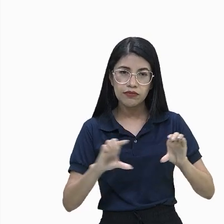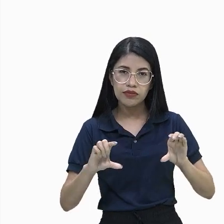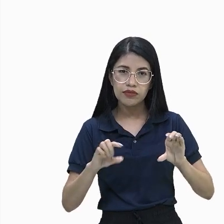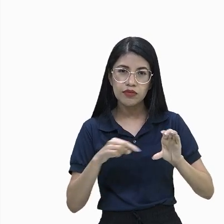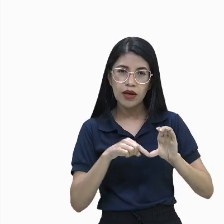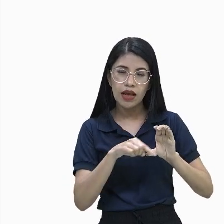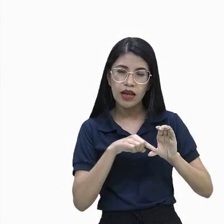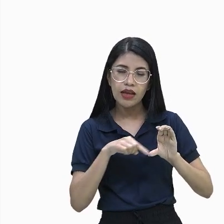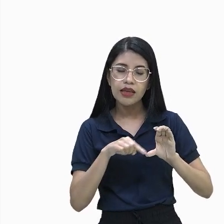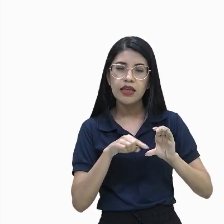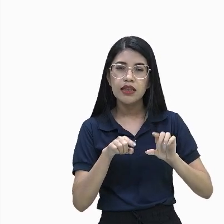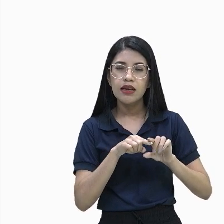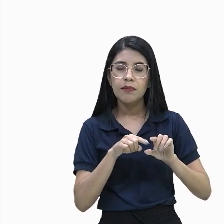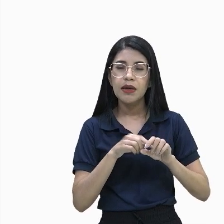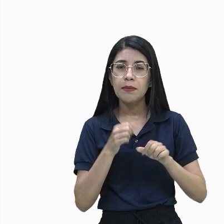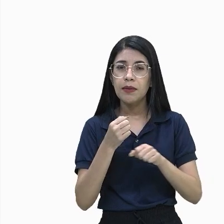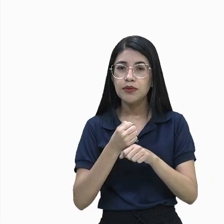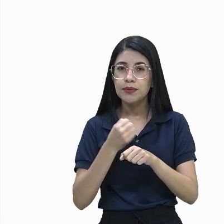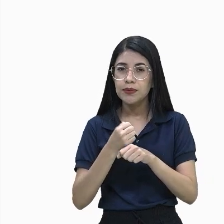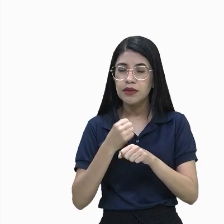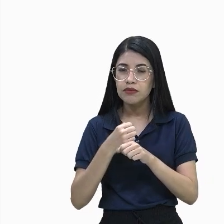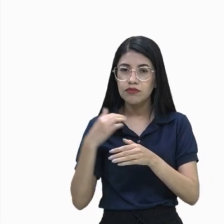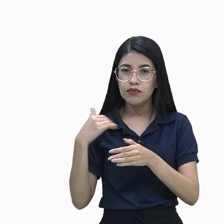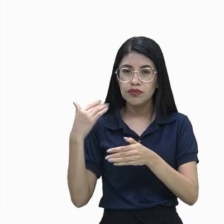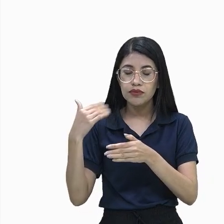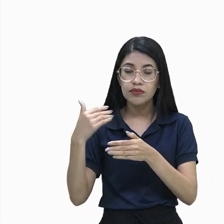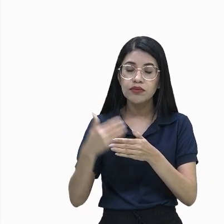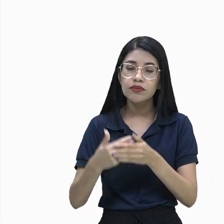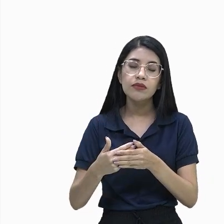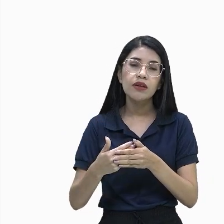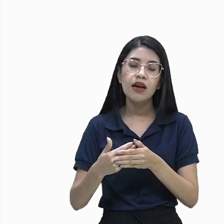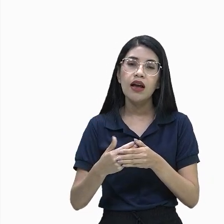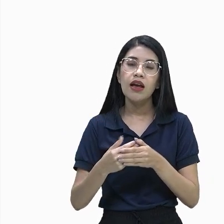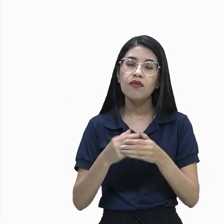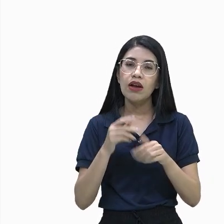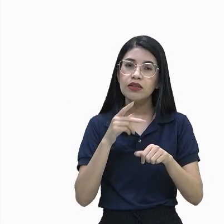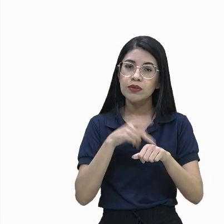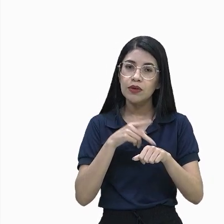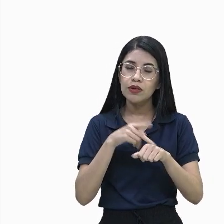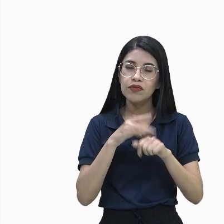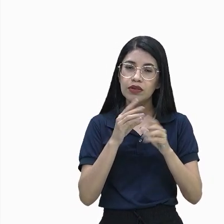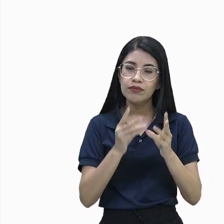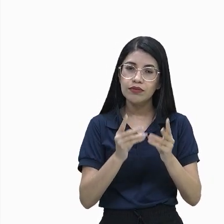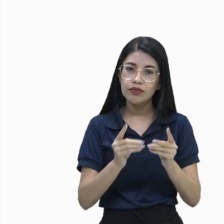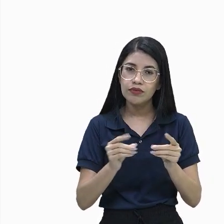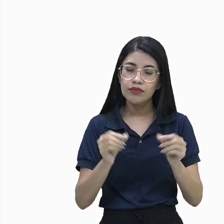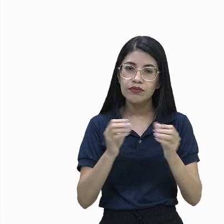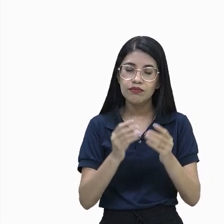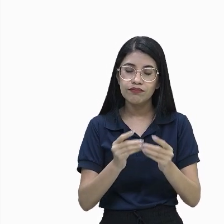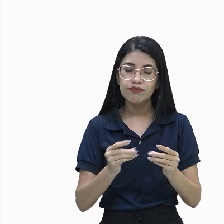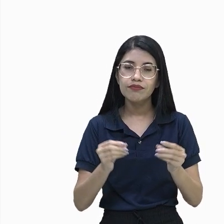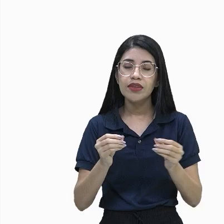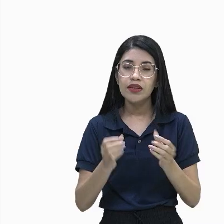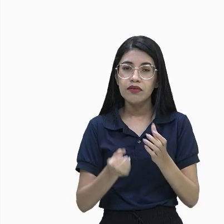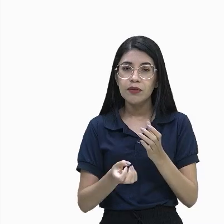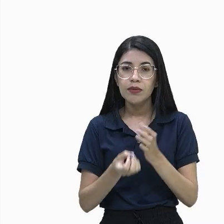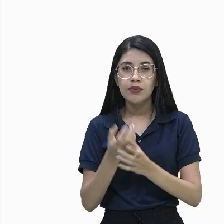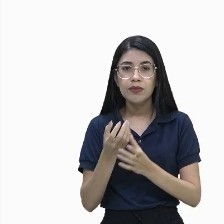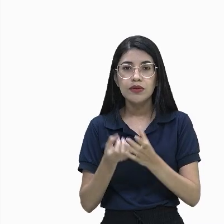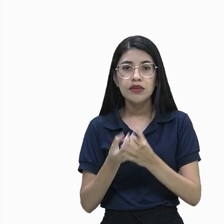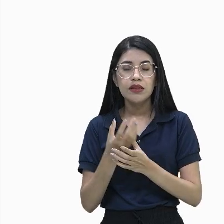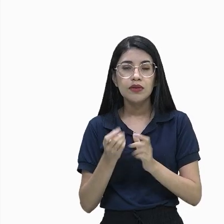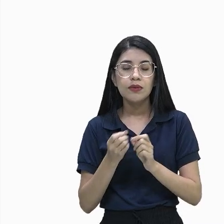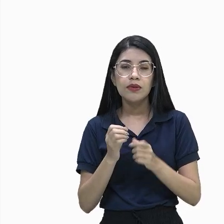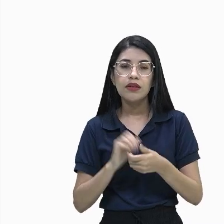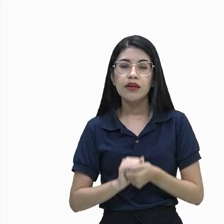superfície, com o passar dos milhões de anos. Essas rochas elas foram se desgastando, né? Surgindo o